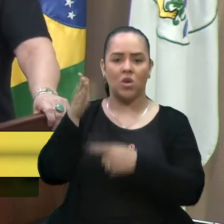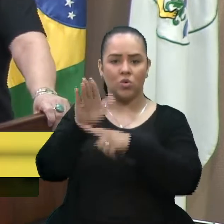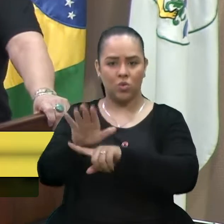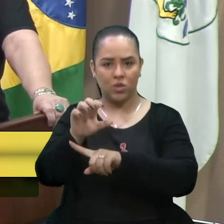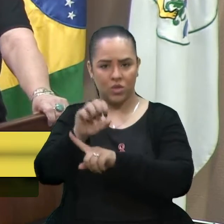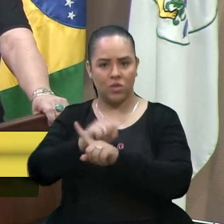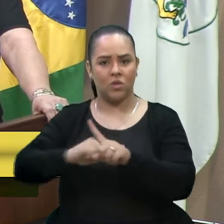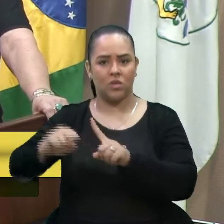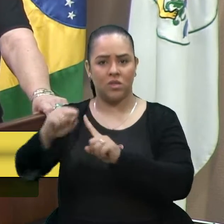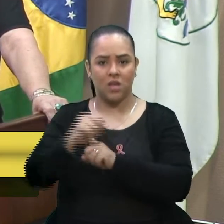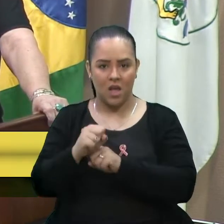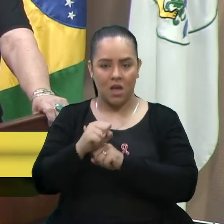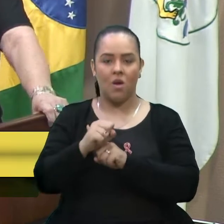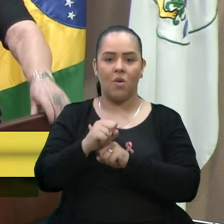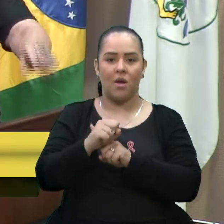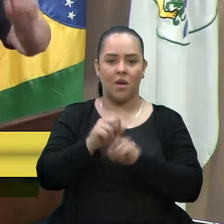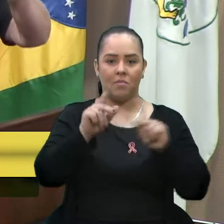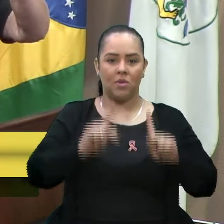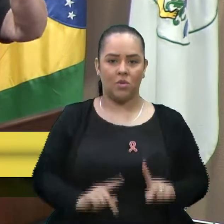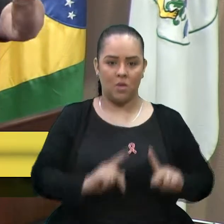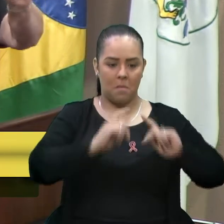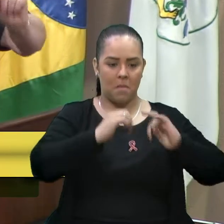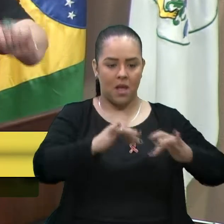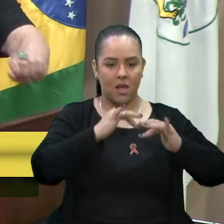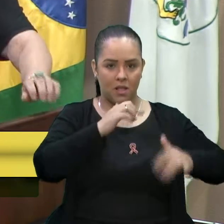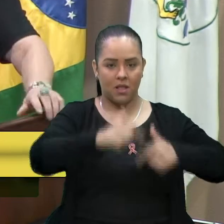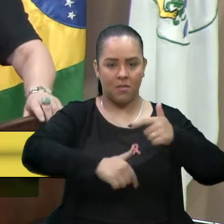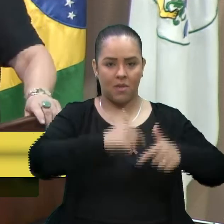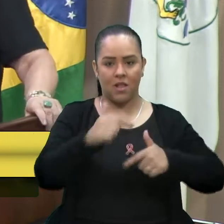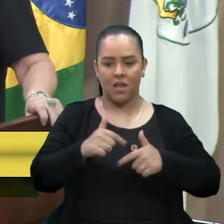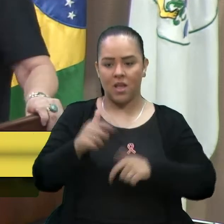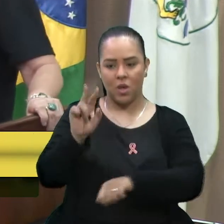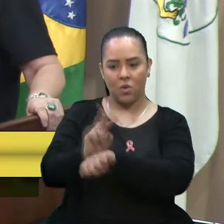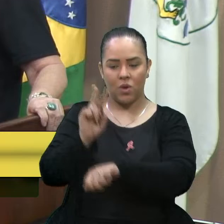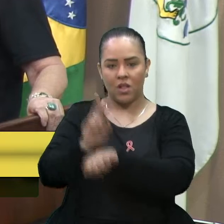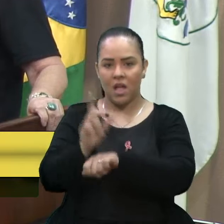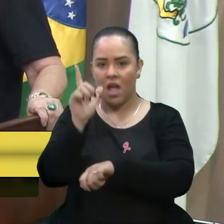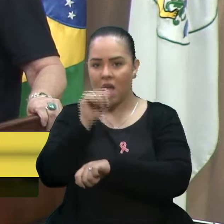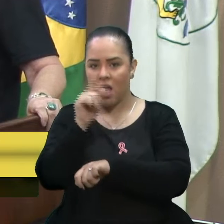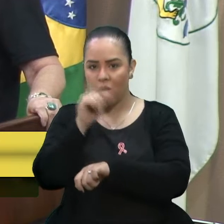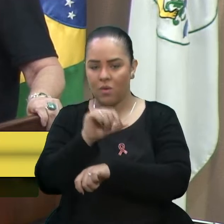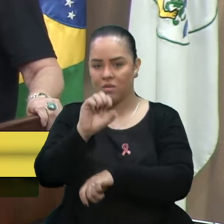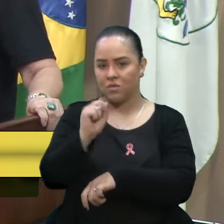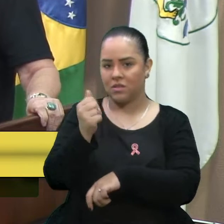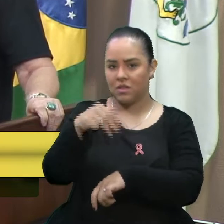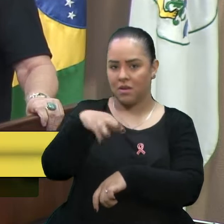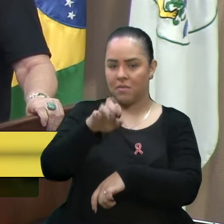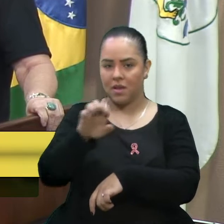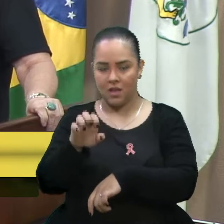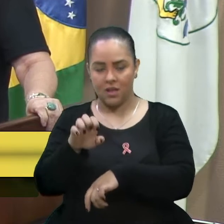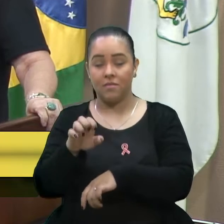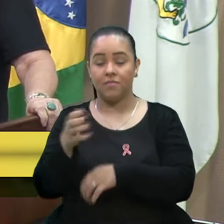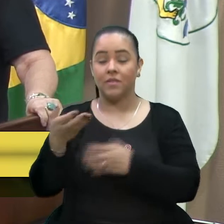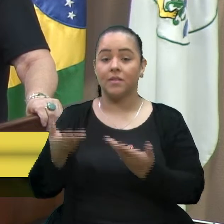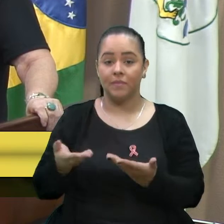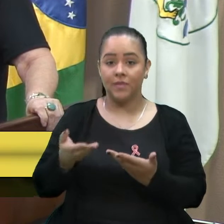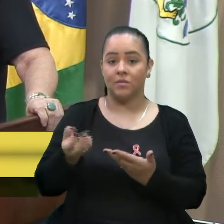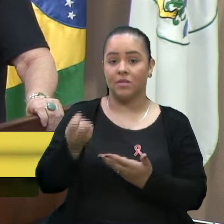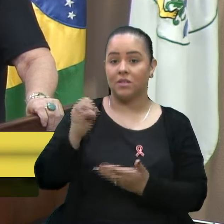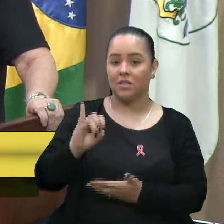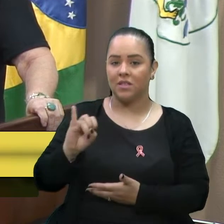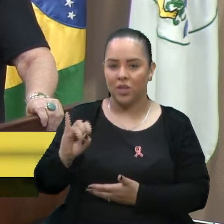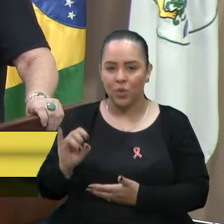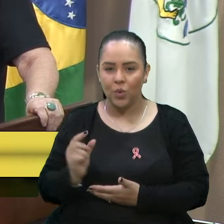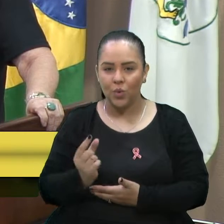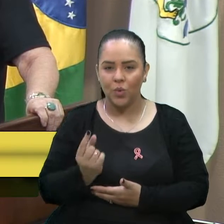de máquina, aquele que trata a água lá no SAMAI. Enfim, se uma